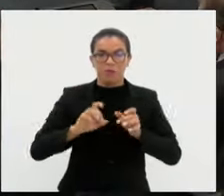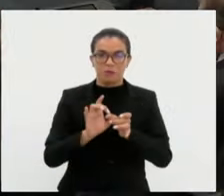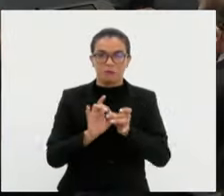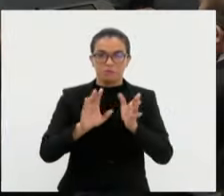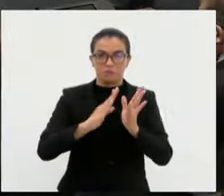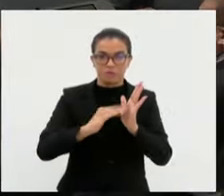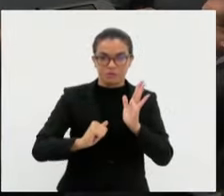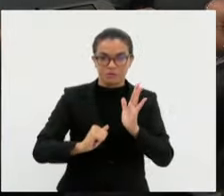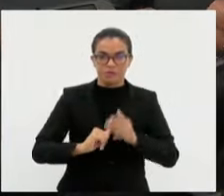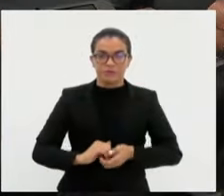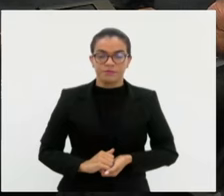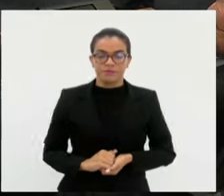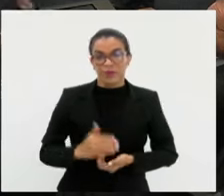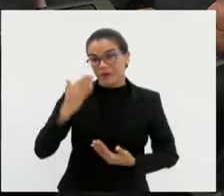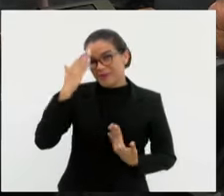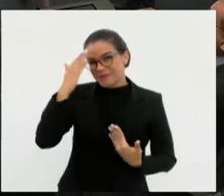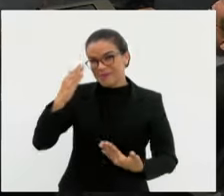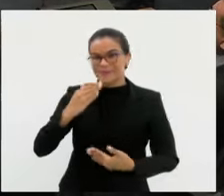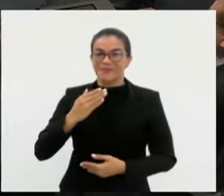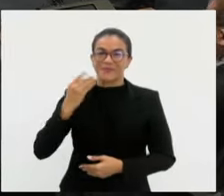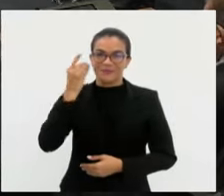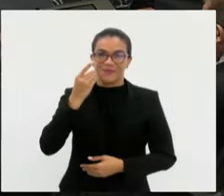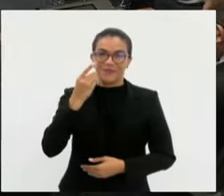obrigado, deputado. Obrigado, deputada Marta.